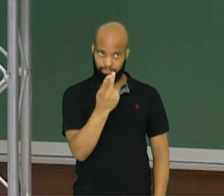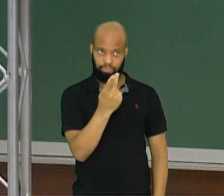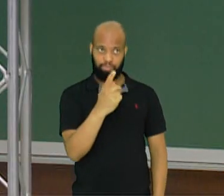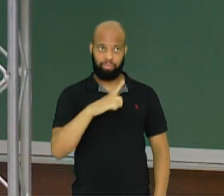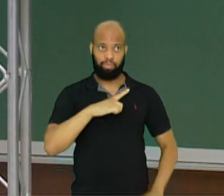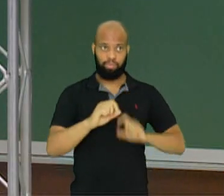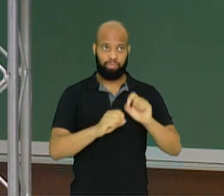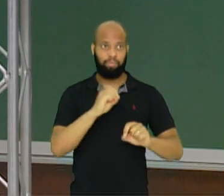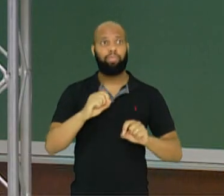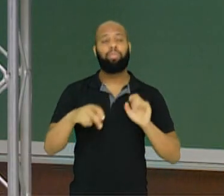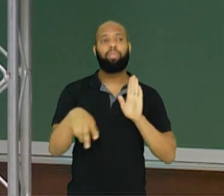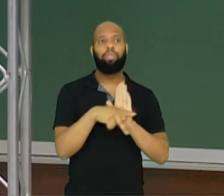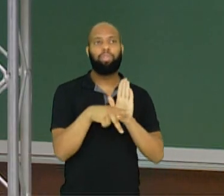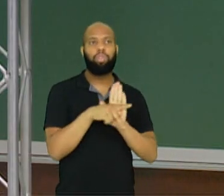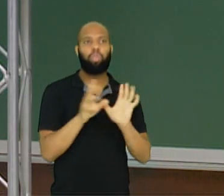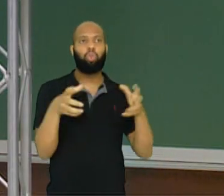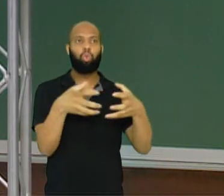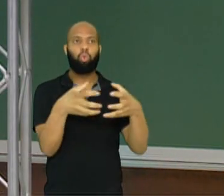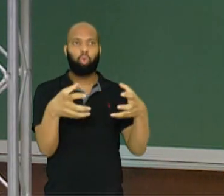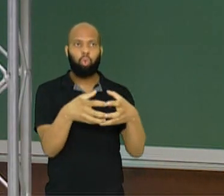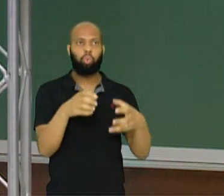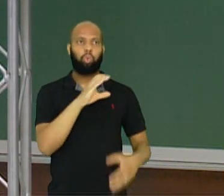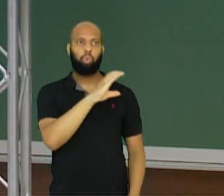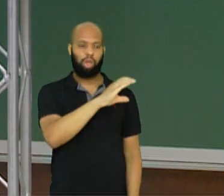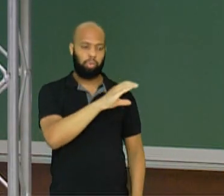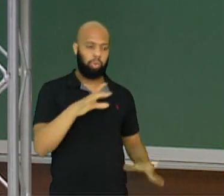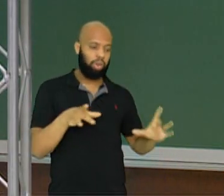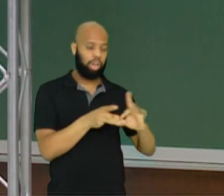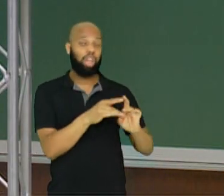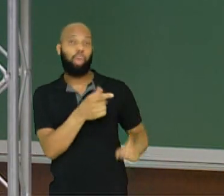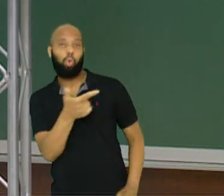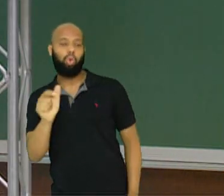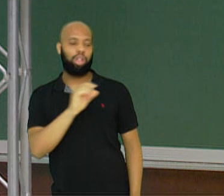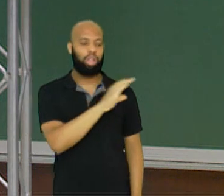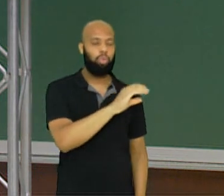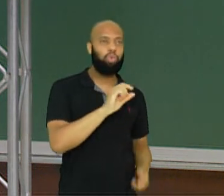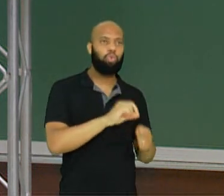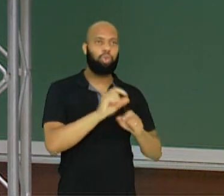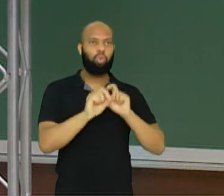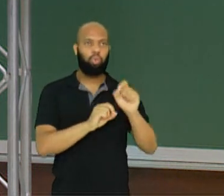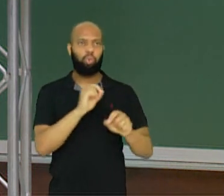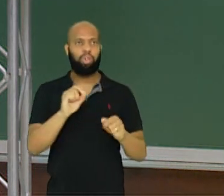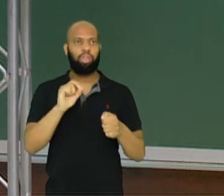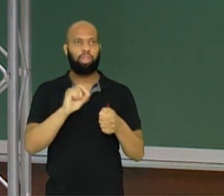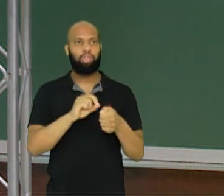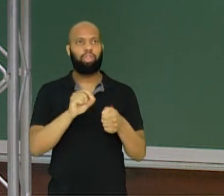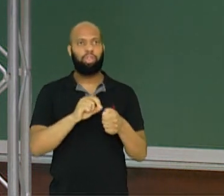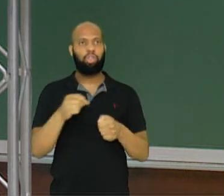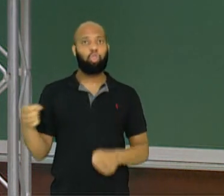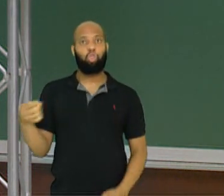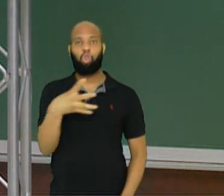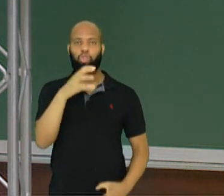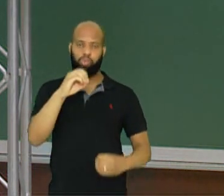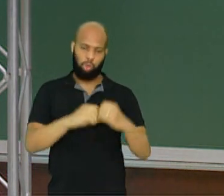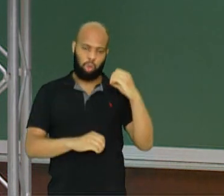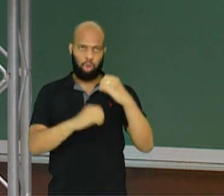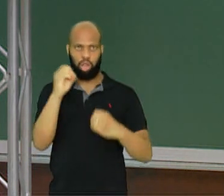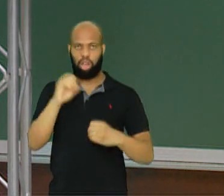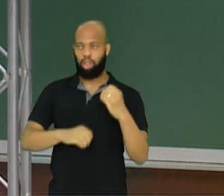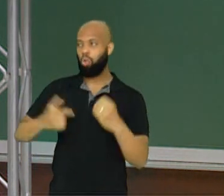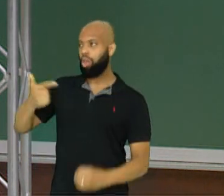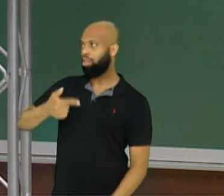parte do grupo alquila do carbono se liga ao outro carbono, formando esta molécula,